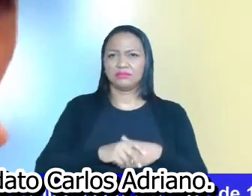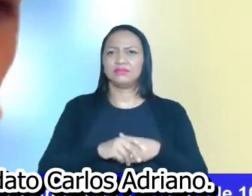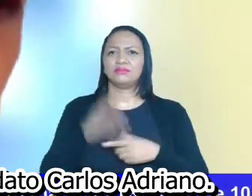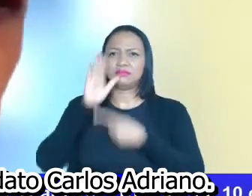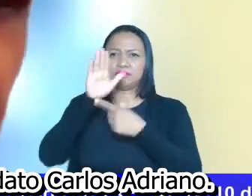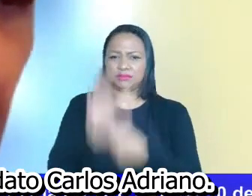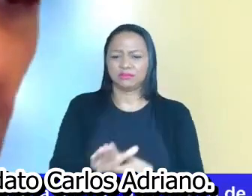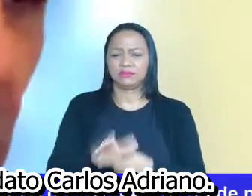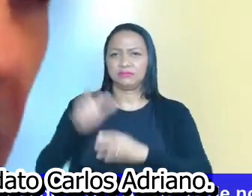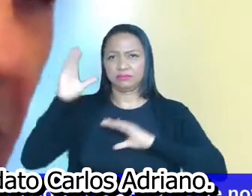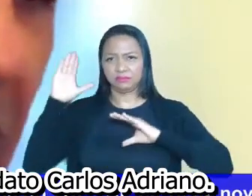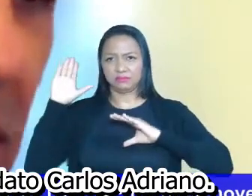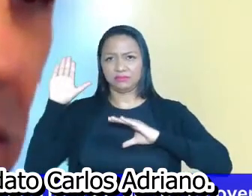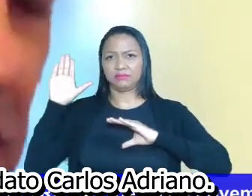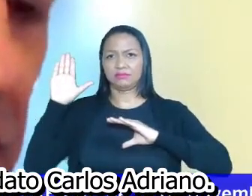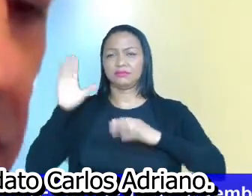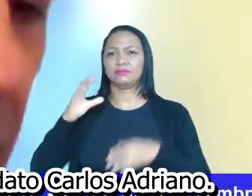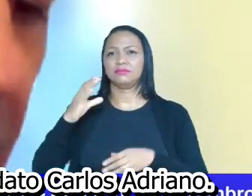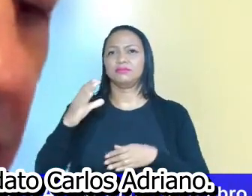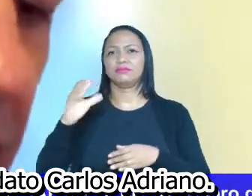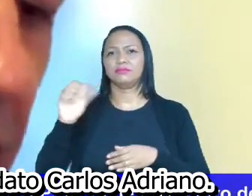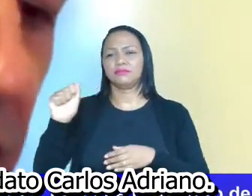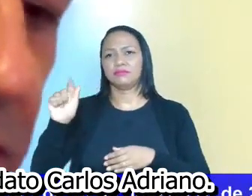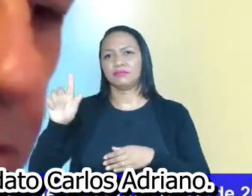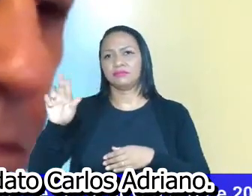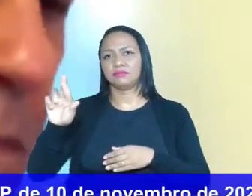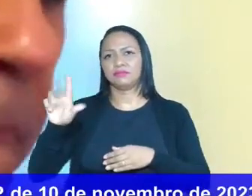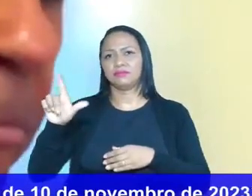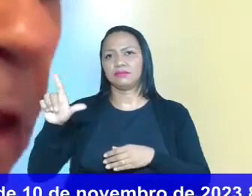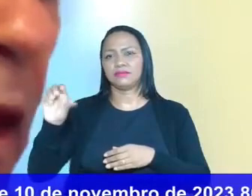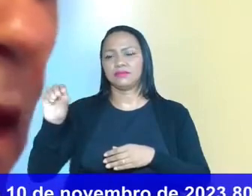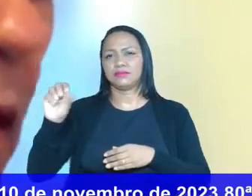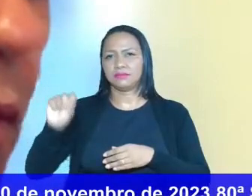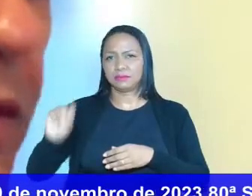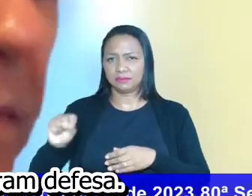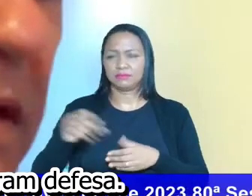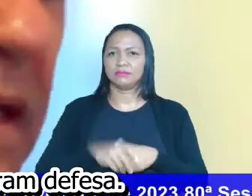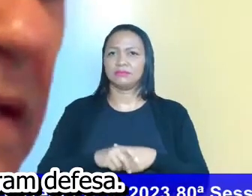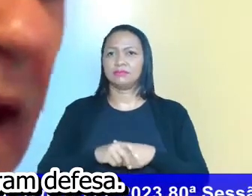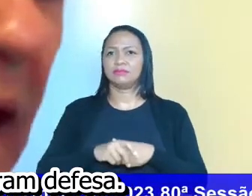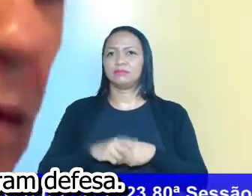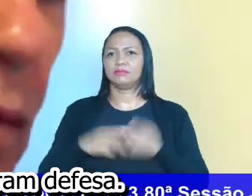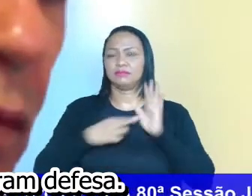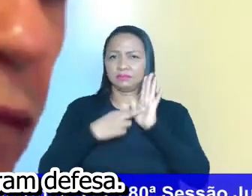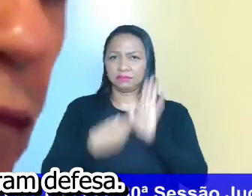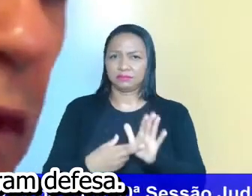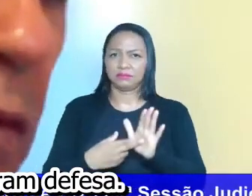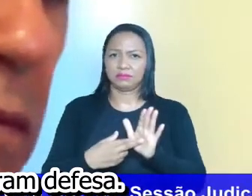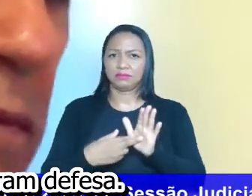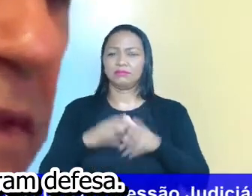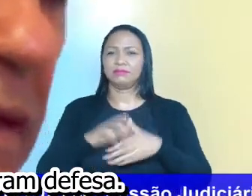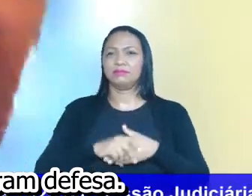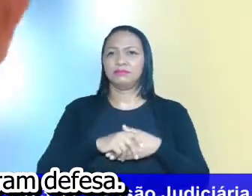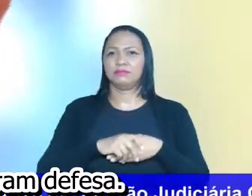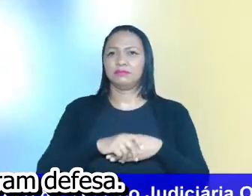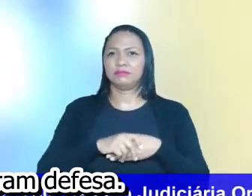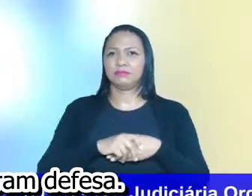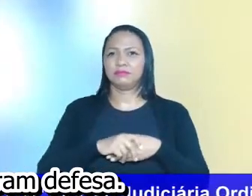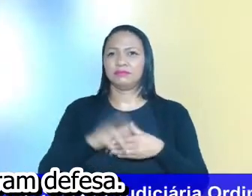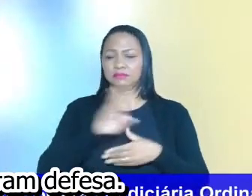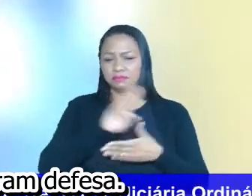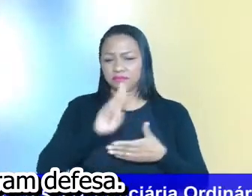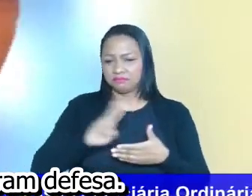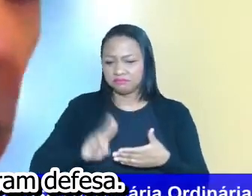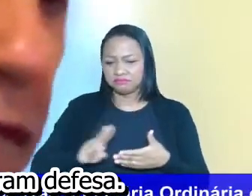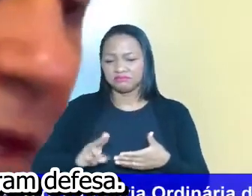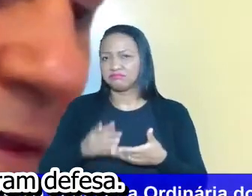em benefício do candidato Carlos Adriano. Os representados foram citados,